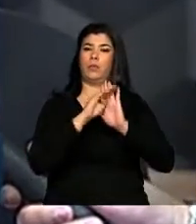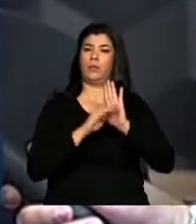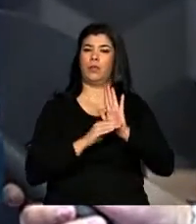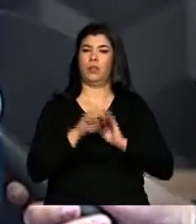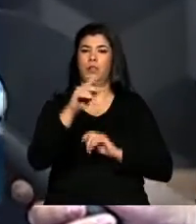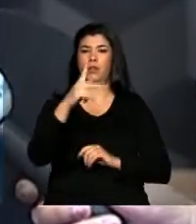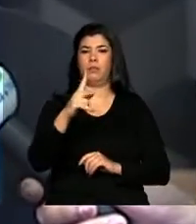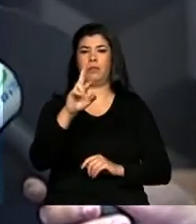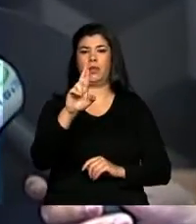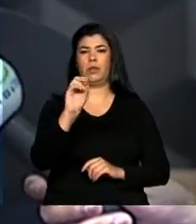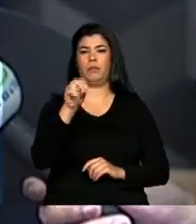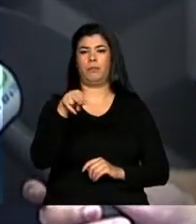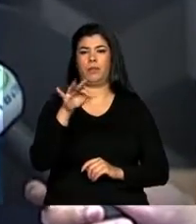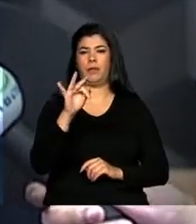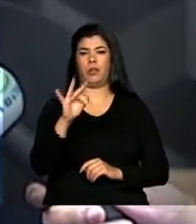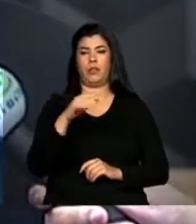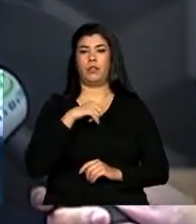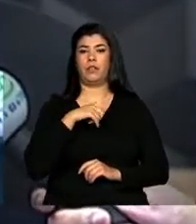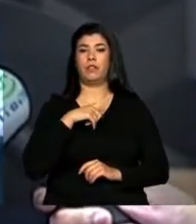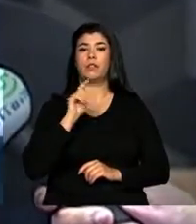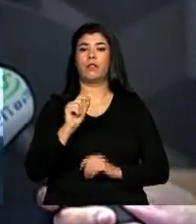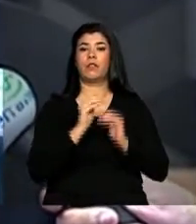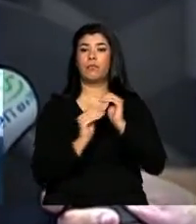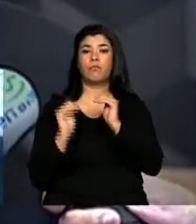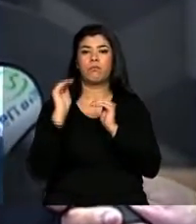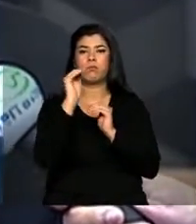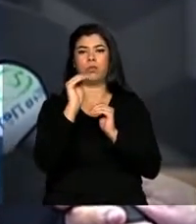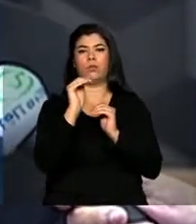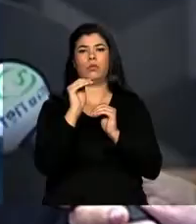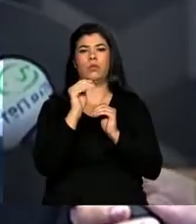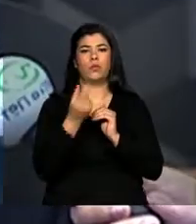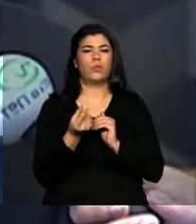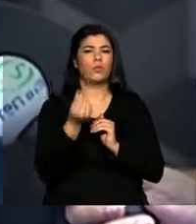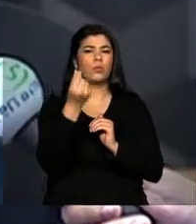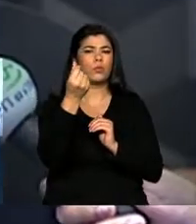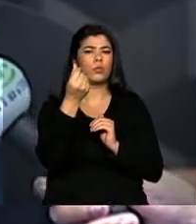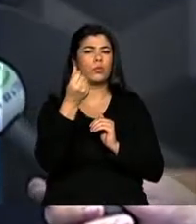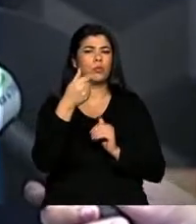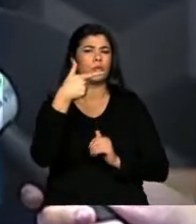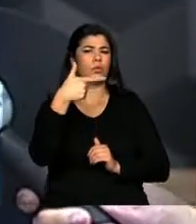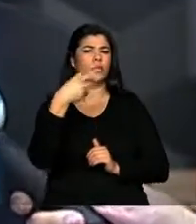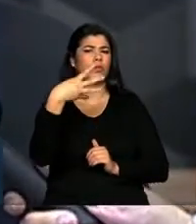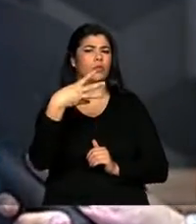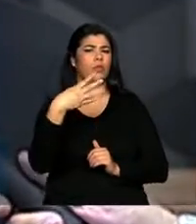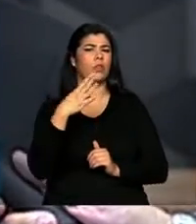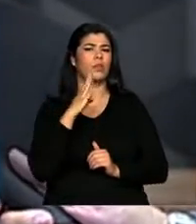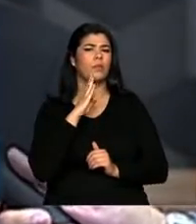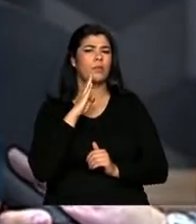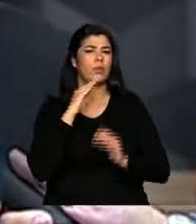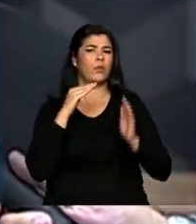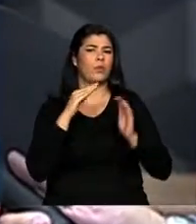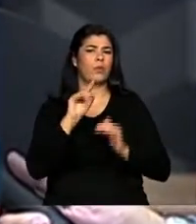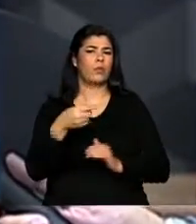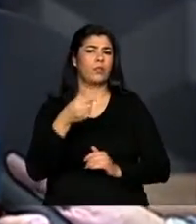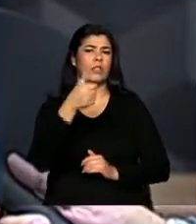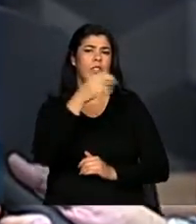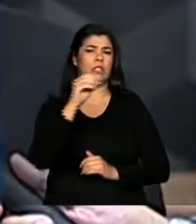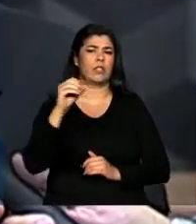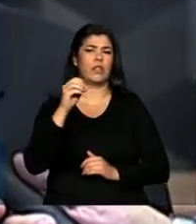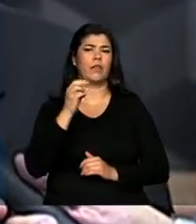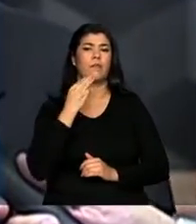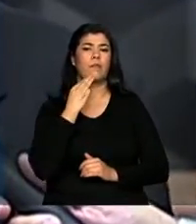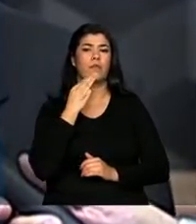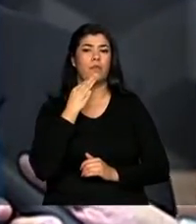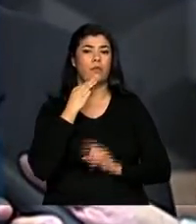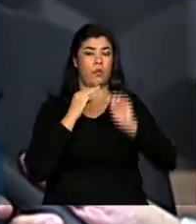Agricultura Familiar, teve recursos na faixa de 24 bilhões e 100 milhões. Para